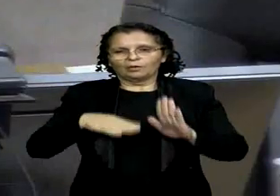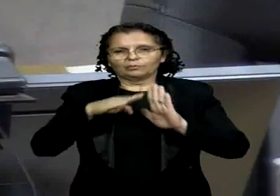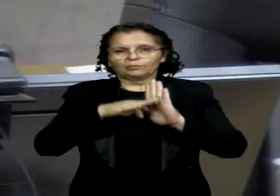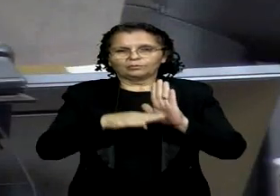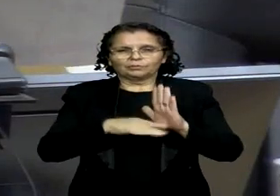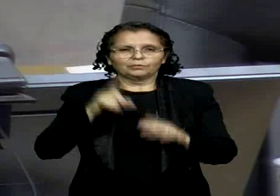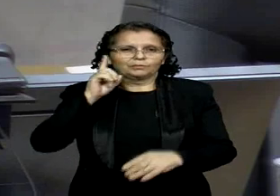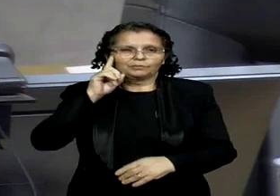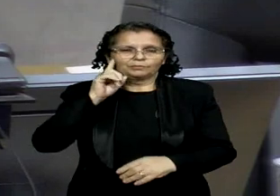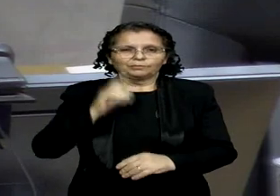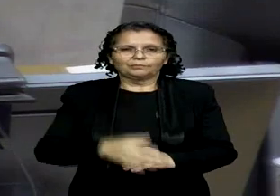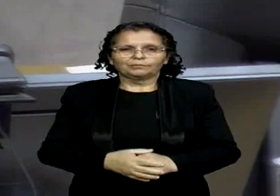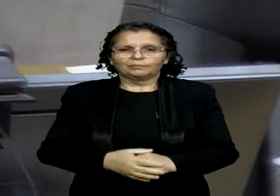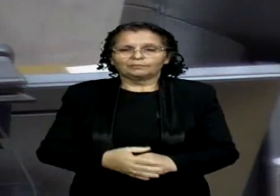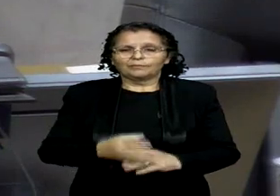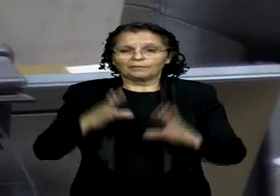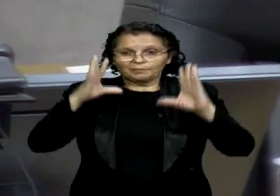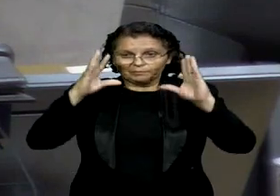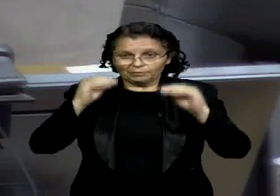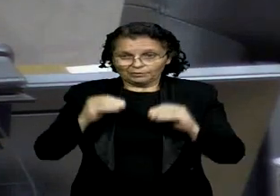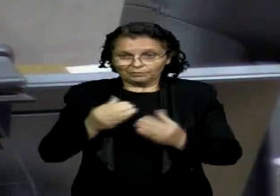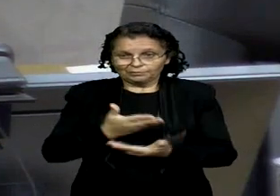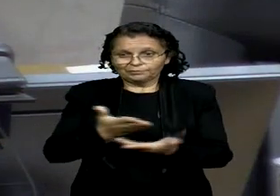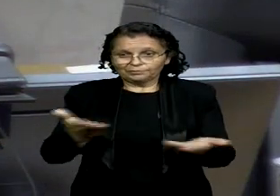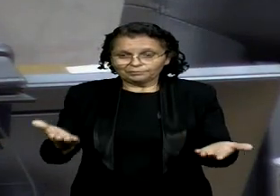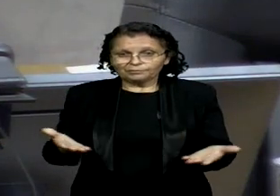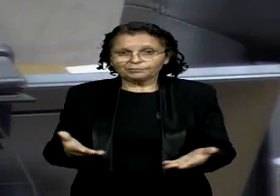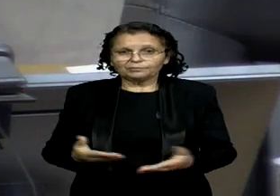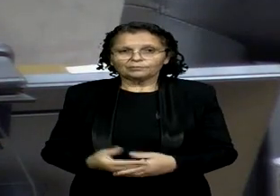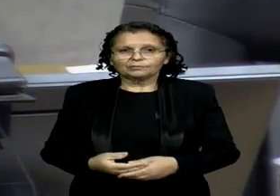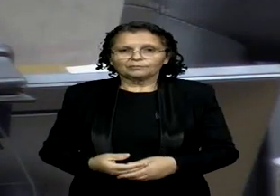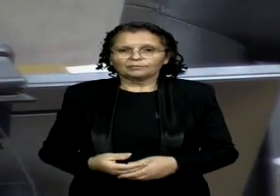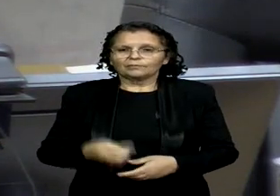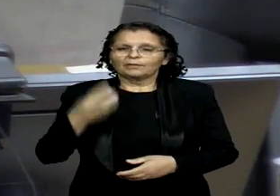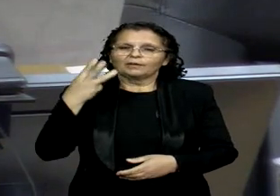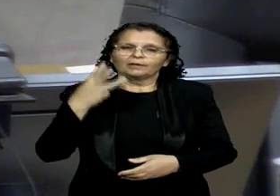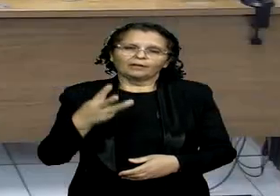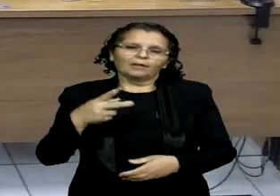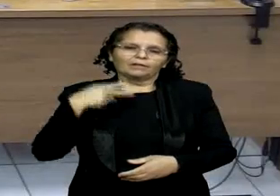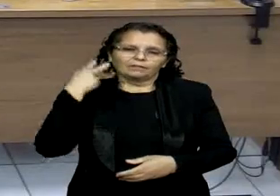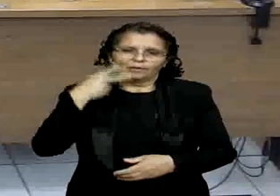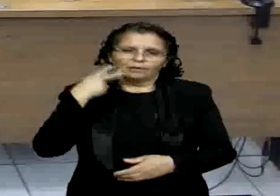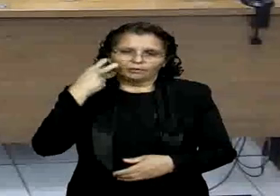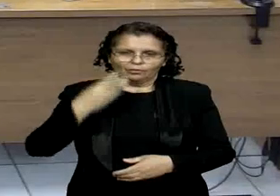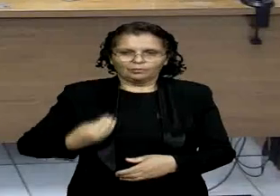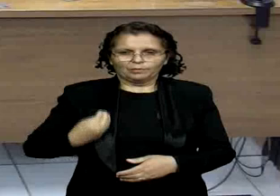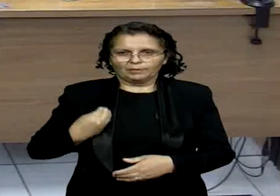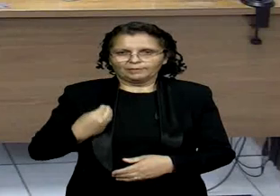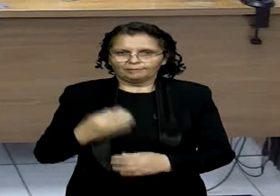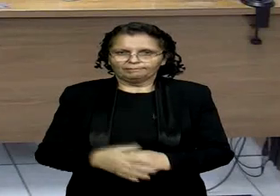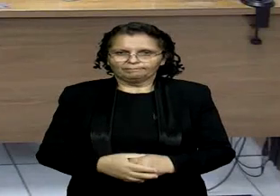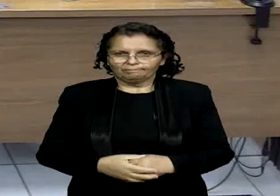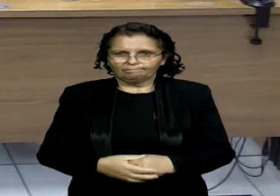dia. Boa noite, senhor presidente. Boa noite a todos. Estamos com 3 vereadores presentes até o